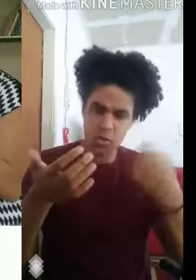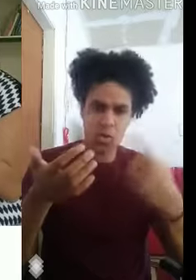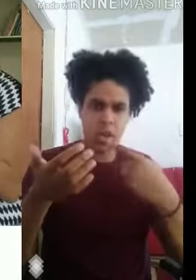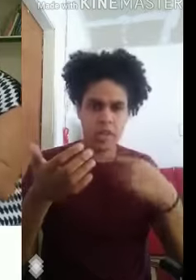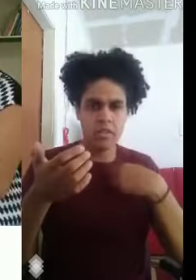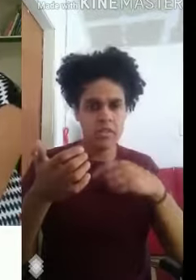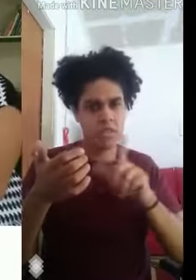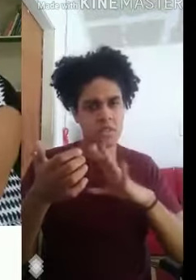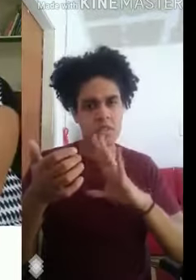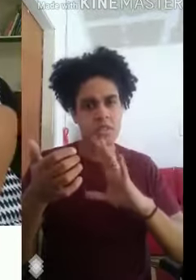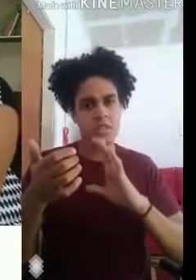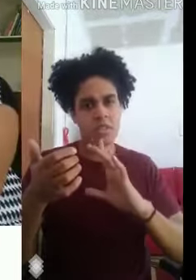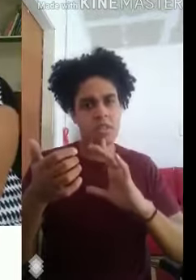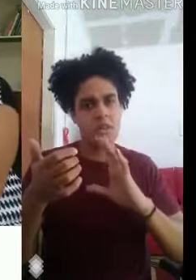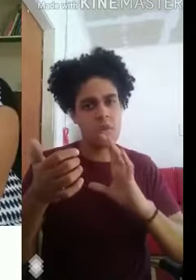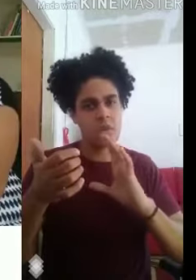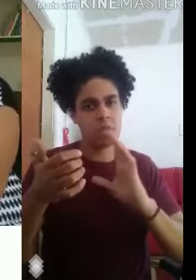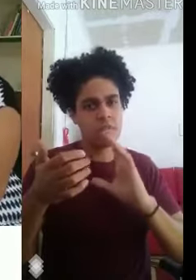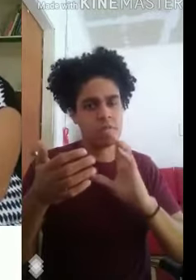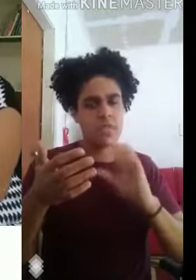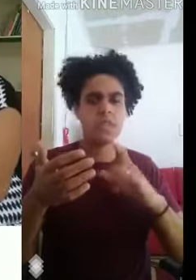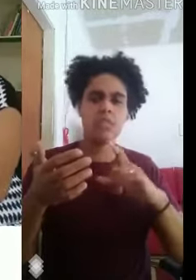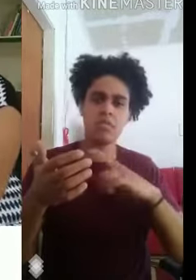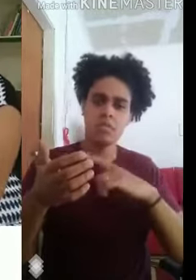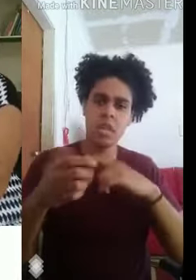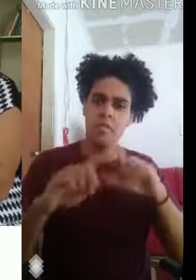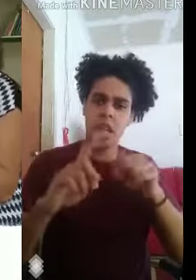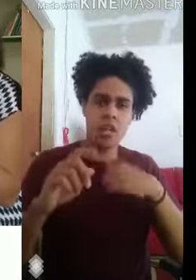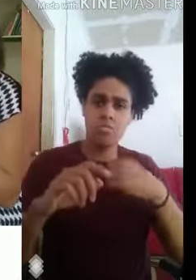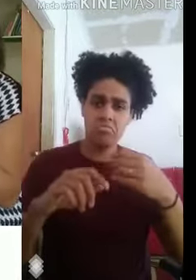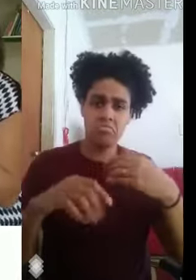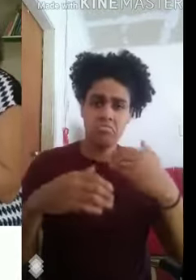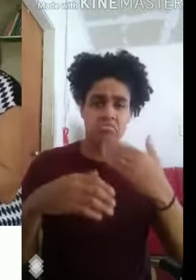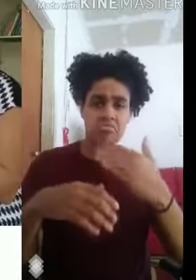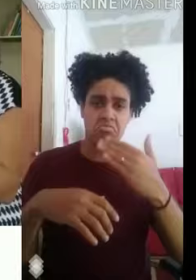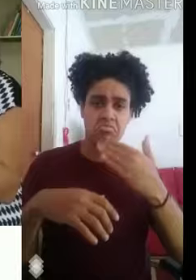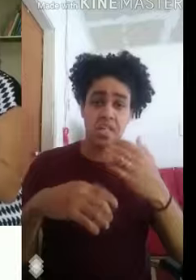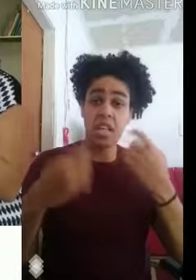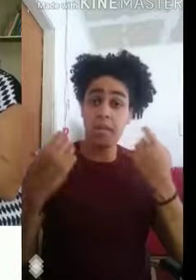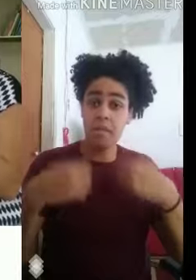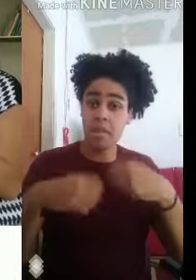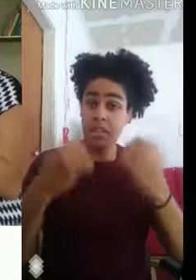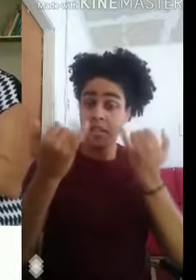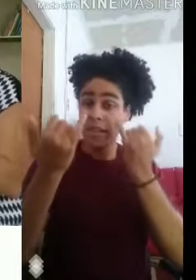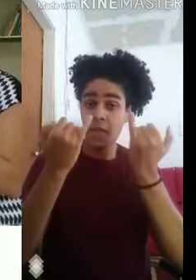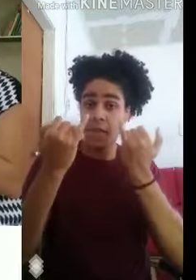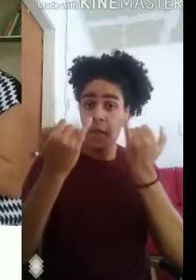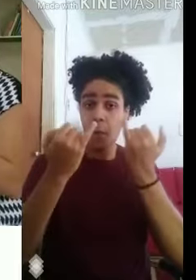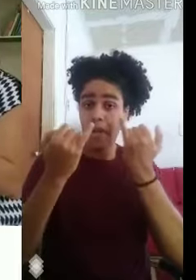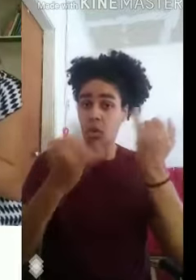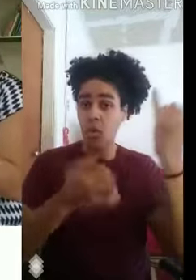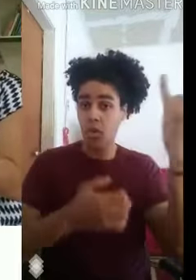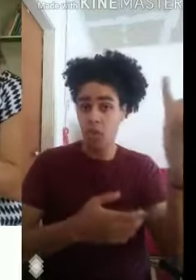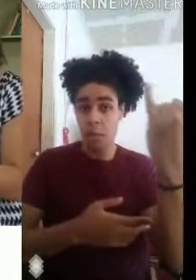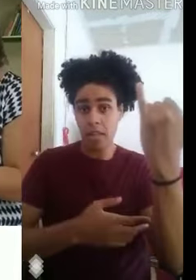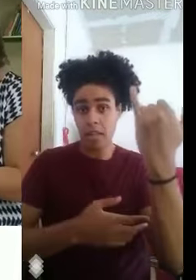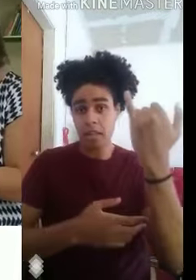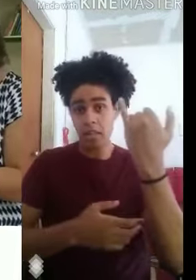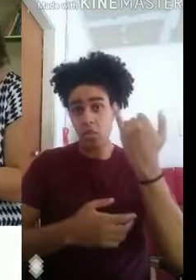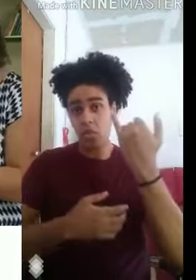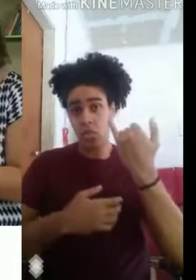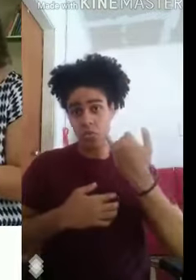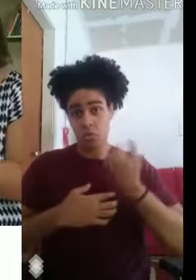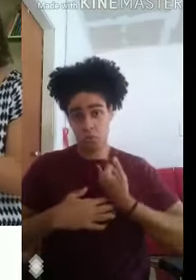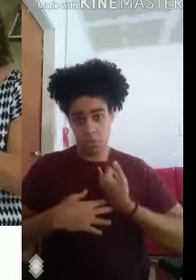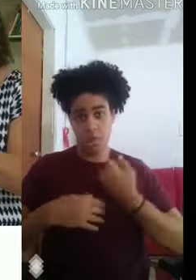gente toma conhecimento da existência de algo e não funciona. É preciso que essas informações que chegam